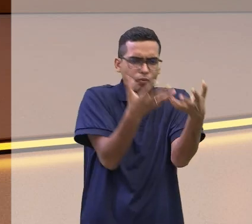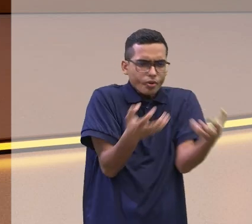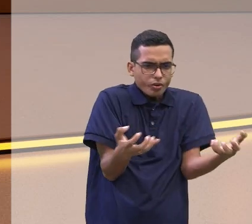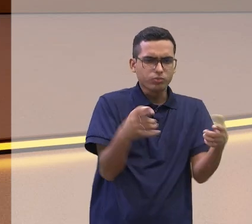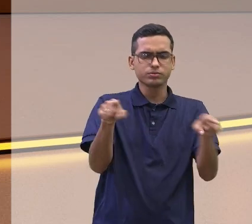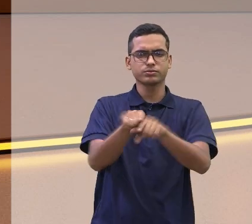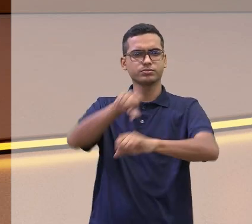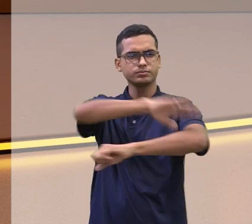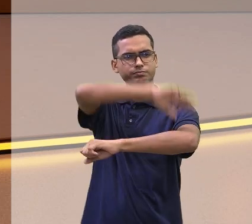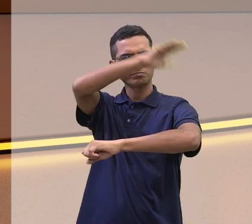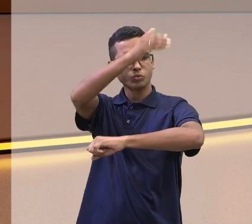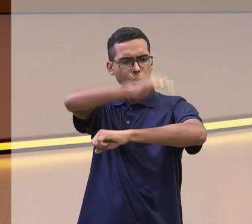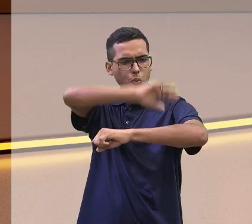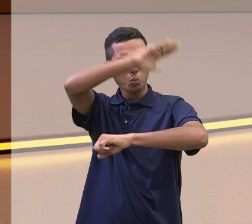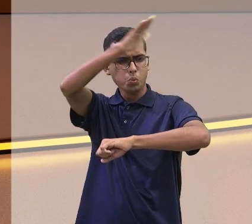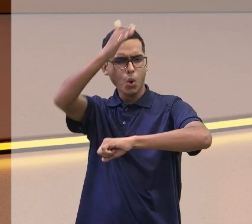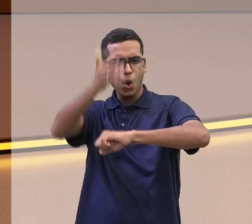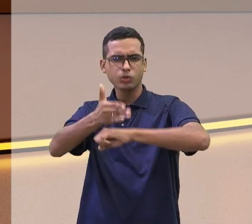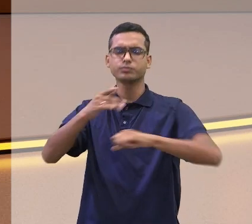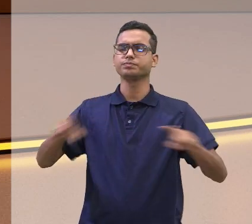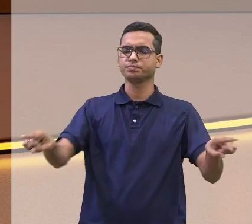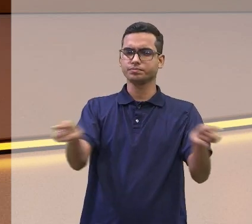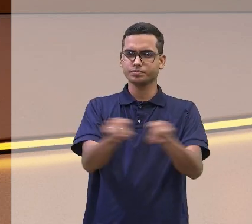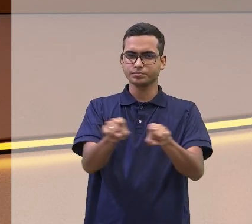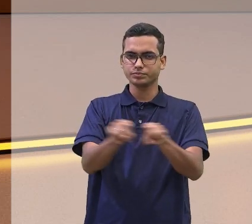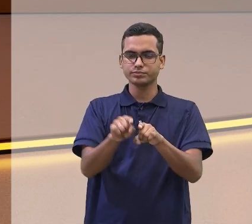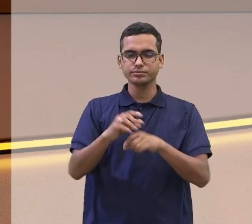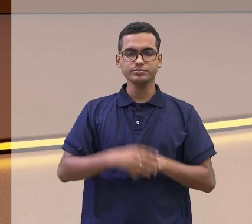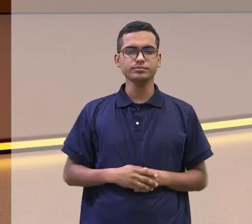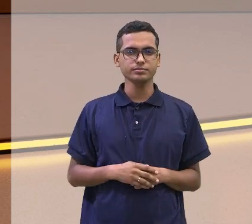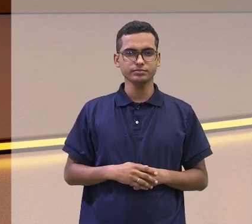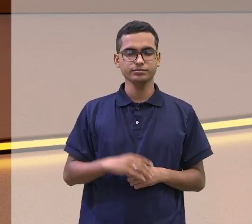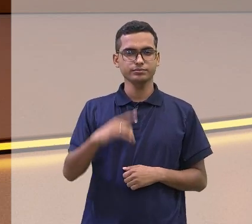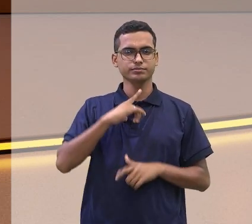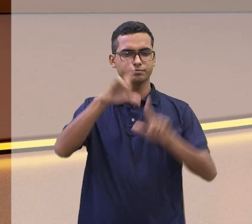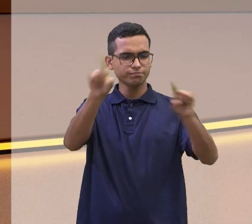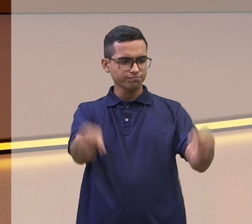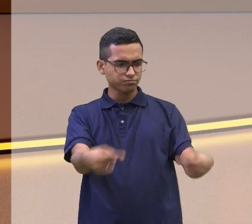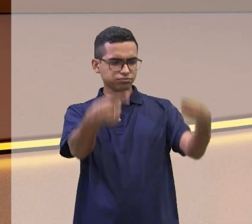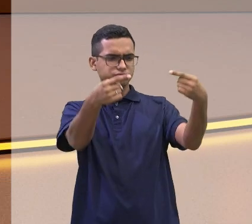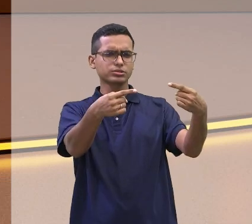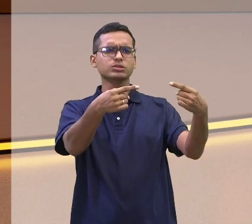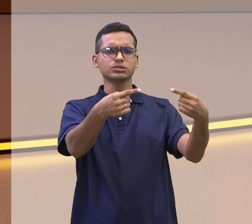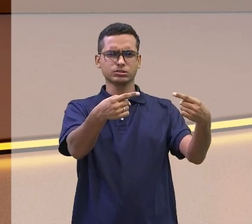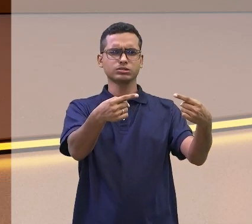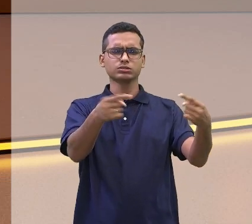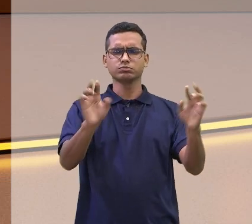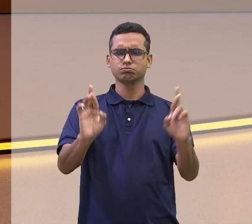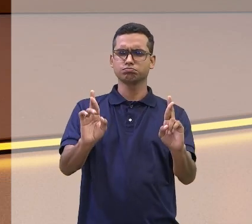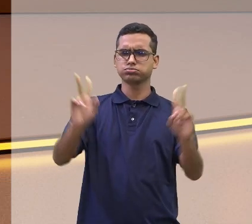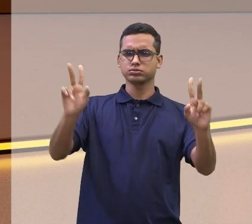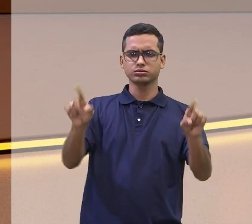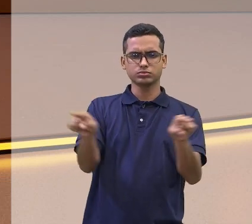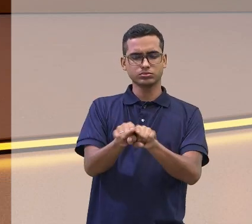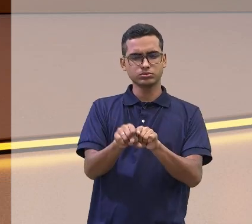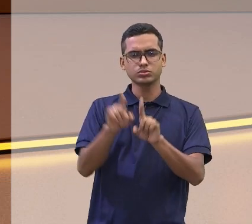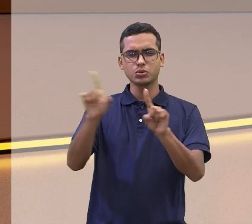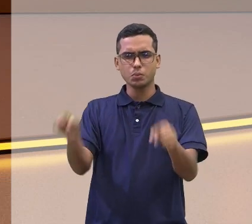relevo montanhoso. Então, eles enfrentam desafios diferentes, mas todos eles conseguiram ali